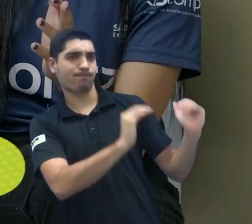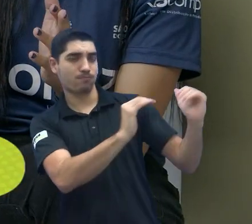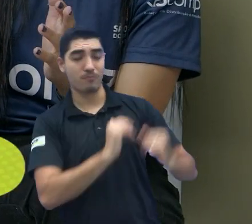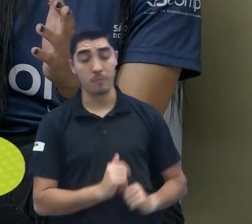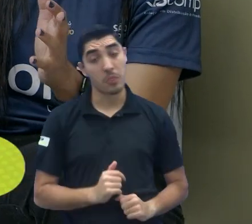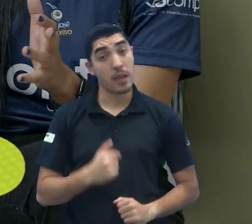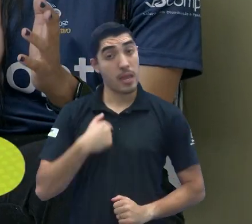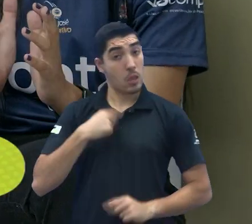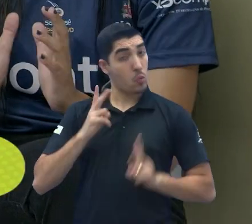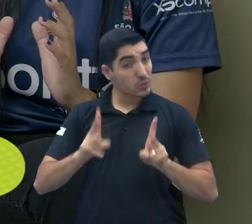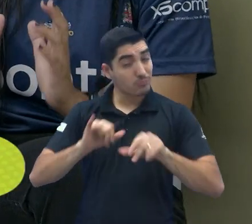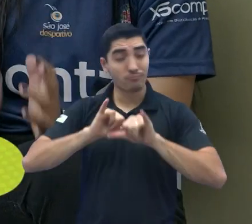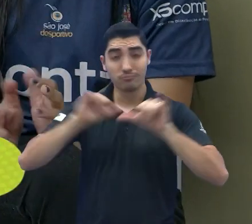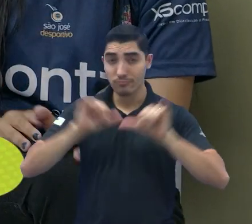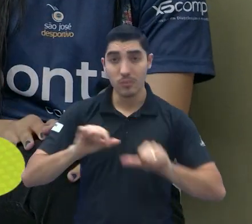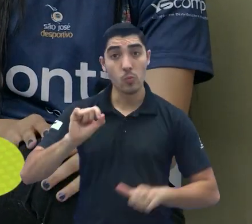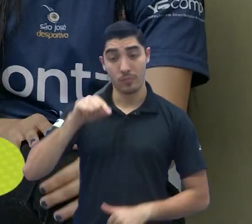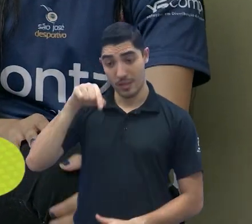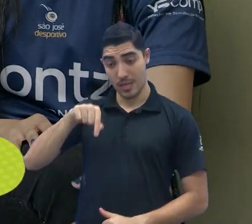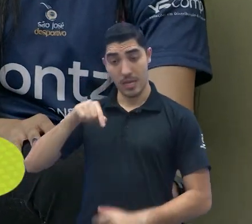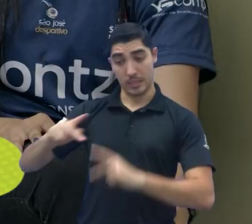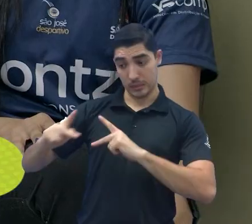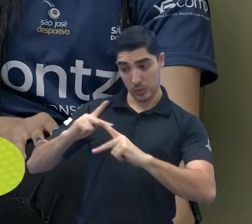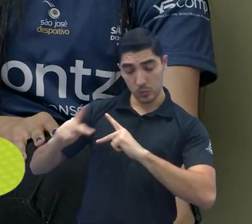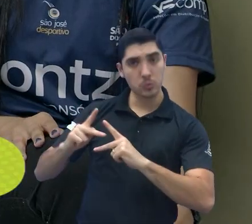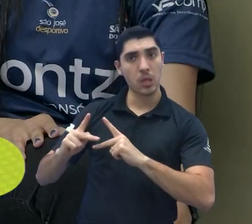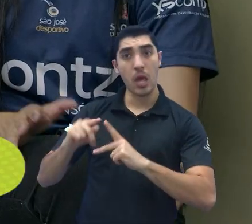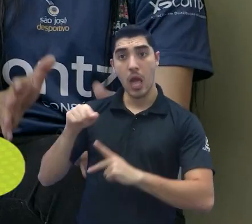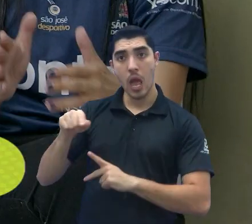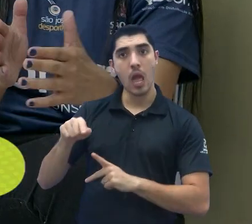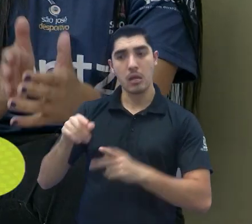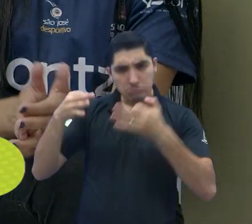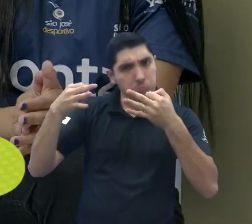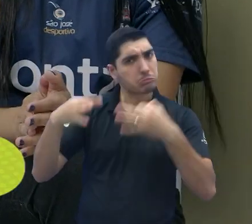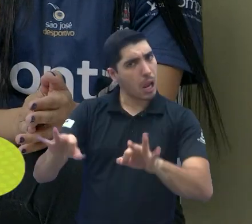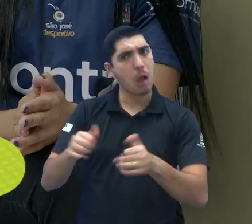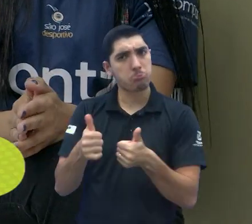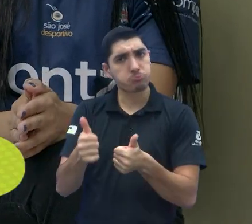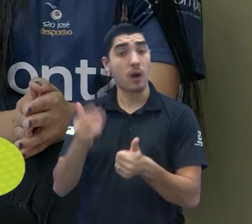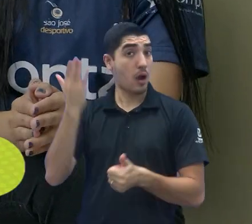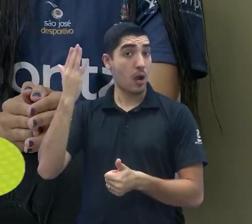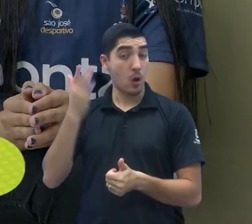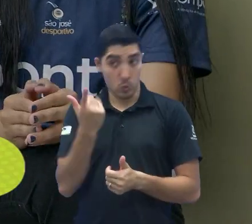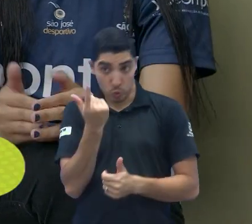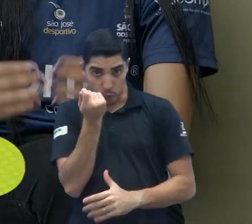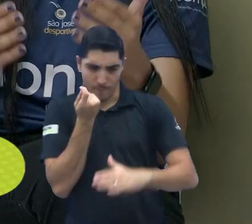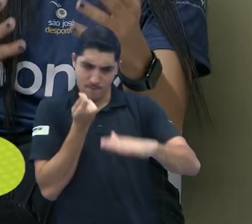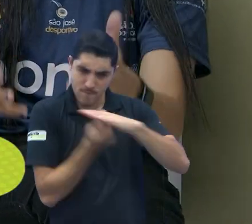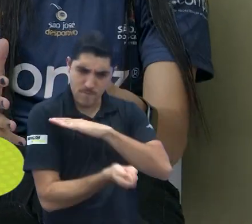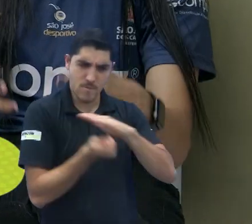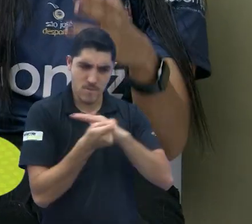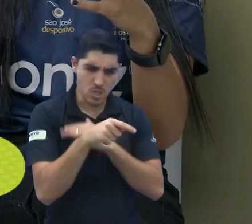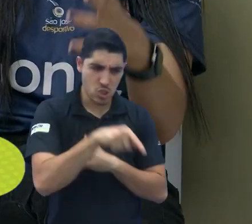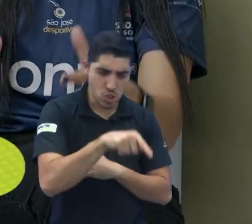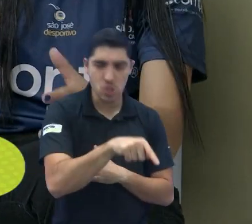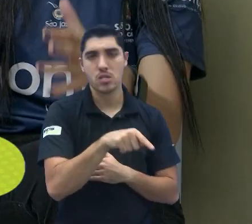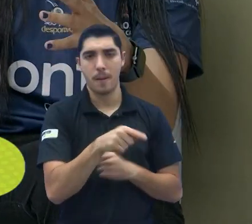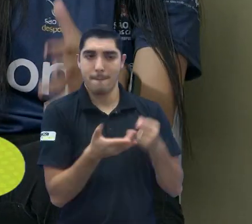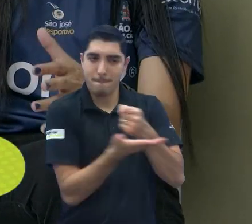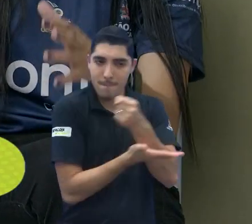trabalho correto, vamos dizer assim. Nós investimos na base, né? Uma política pública